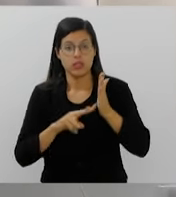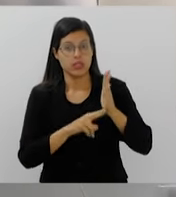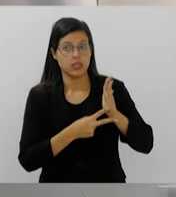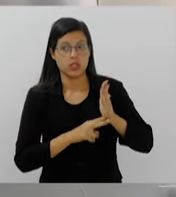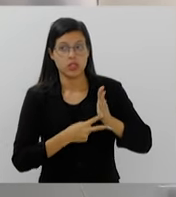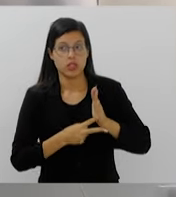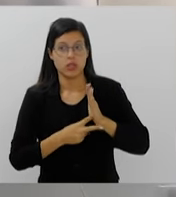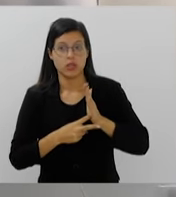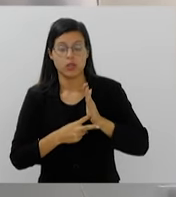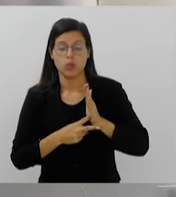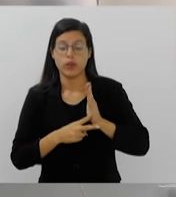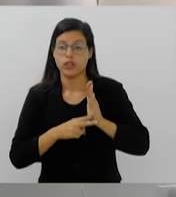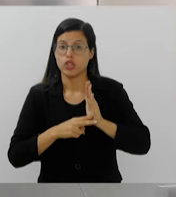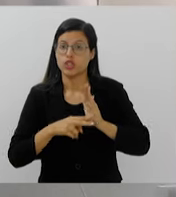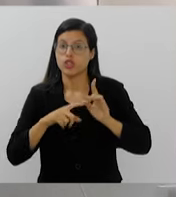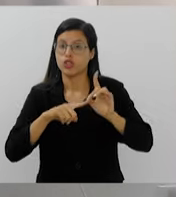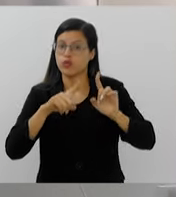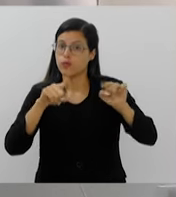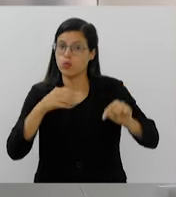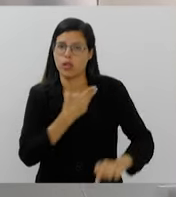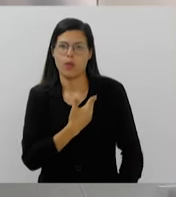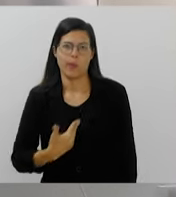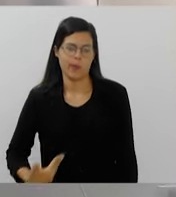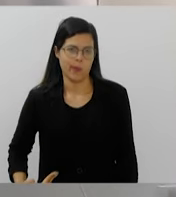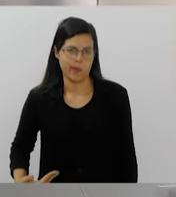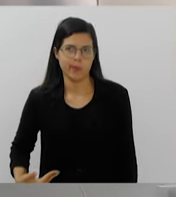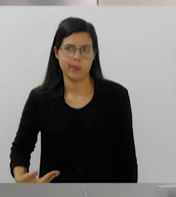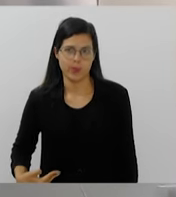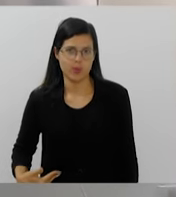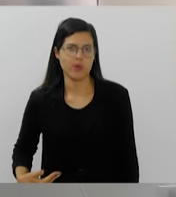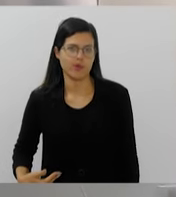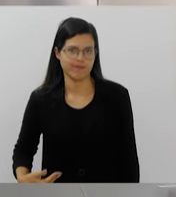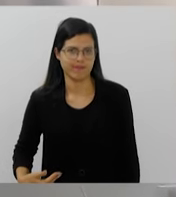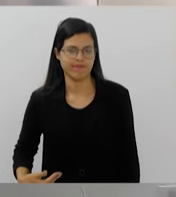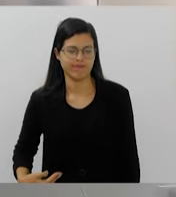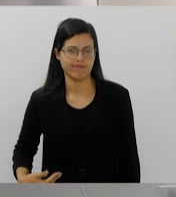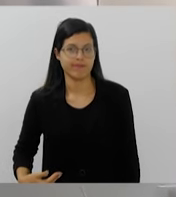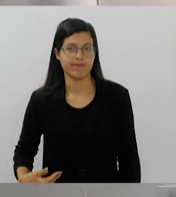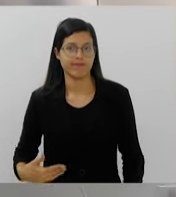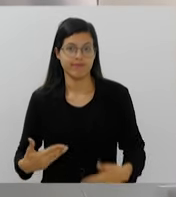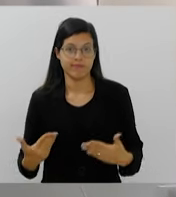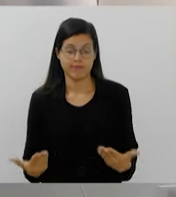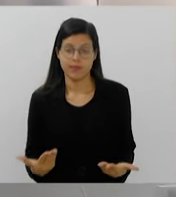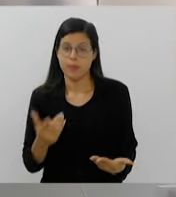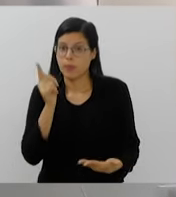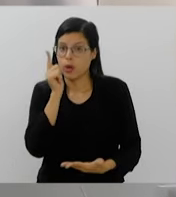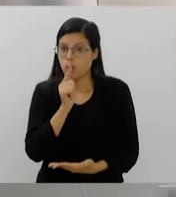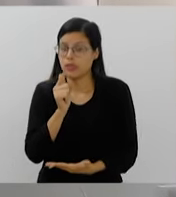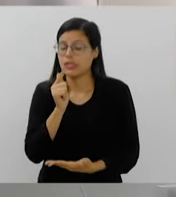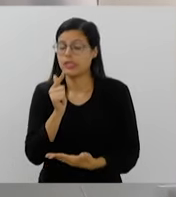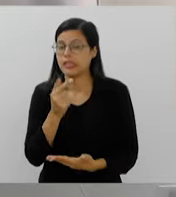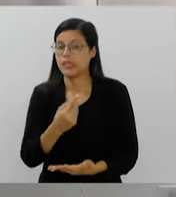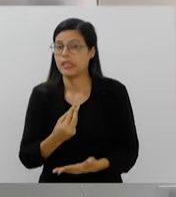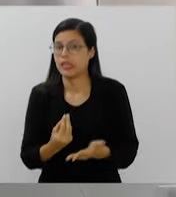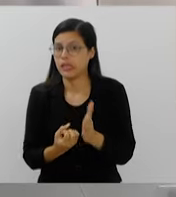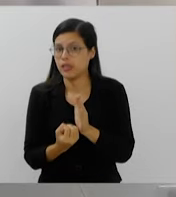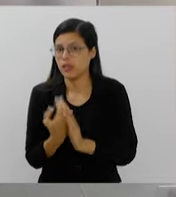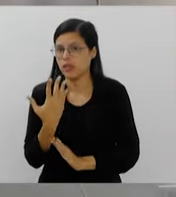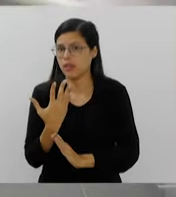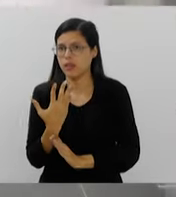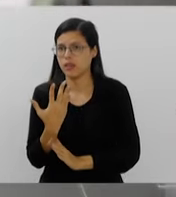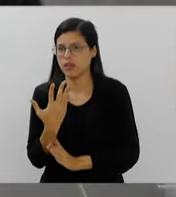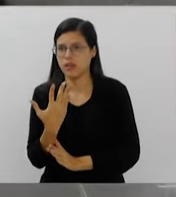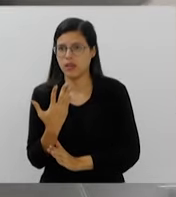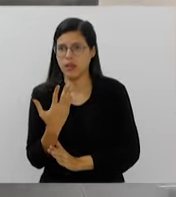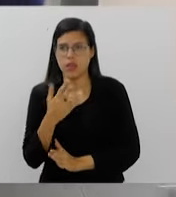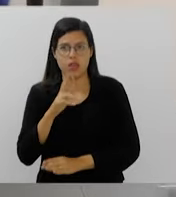de natureza de servidores. E para um sindicato de natureza de servidores existir, ele não passa, justamente porque não